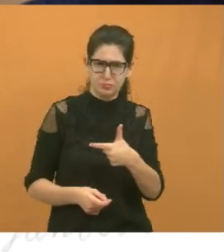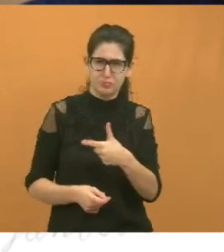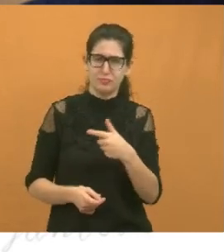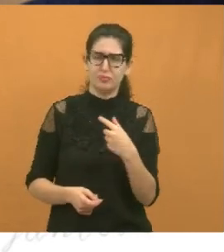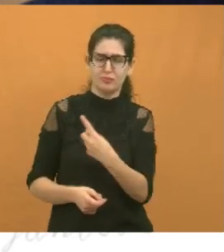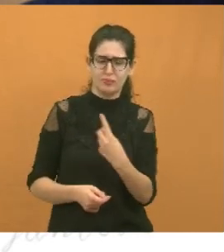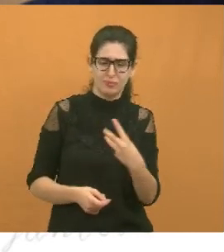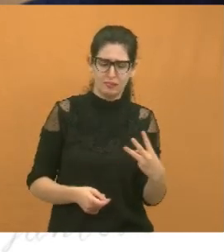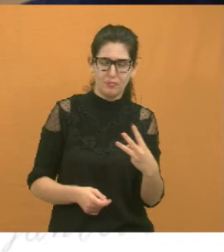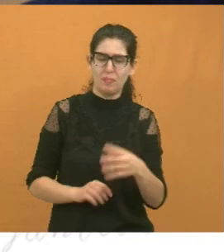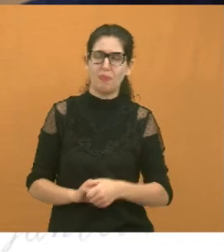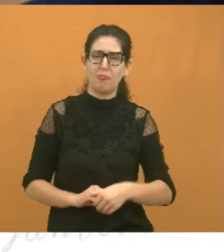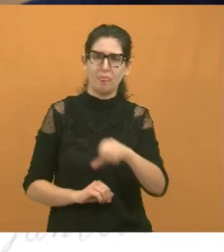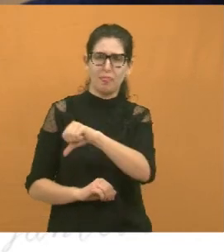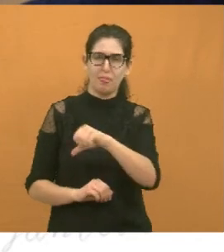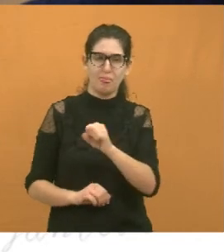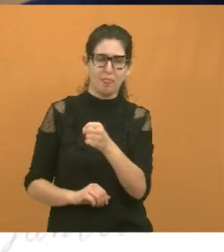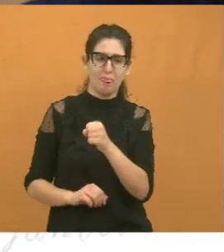3955-2213, o